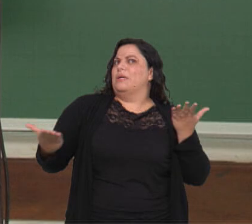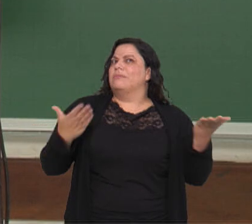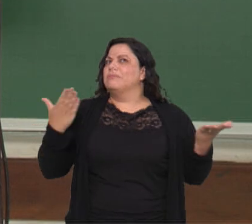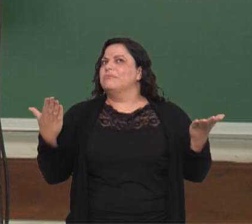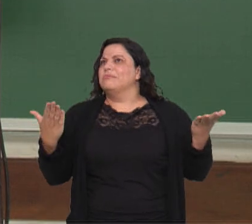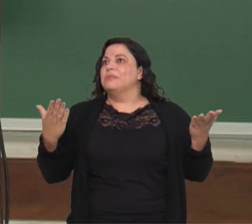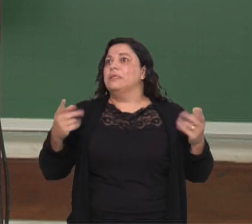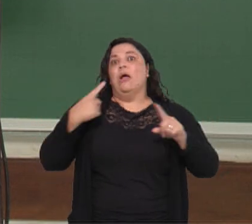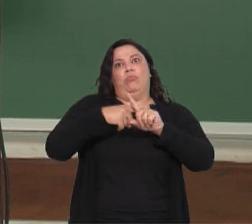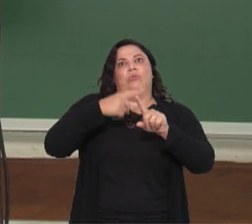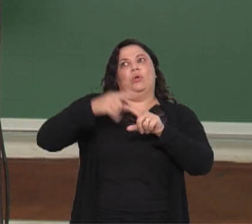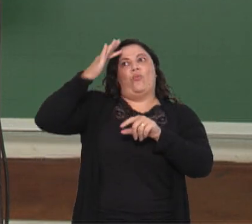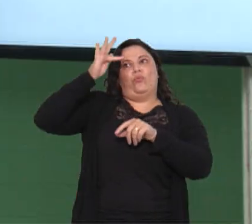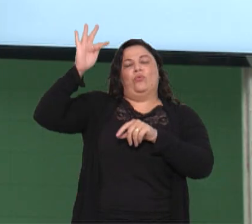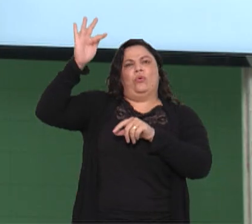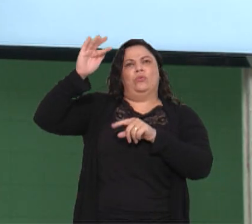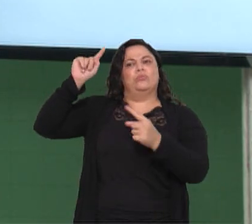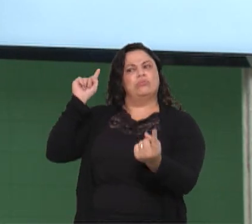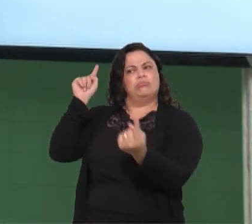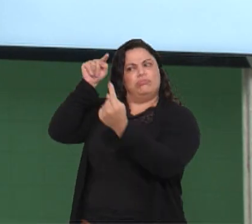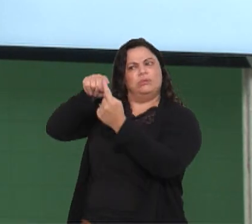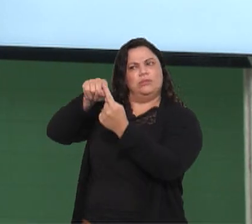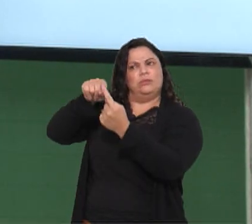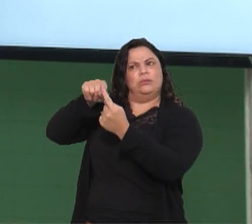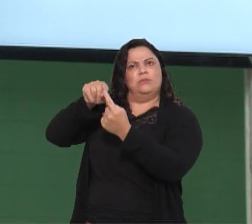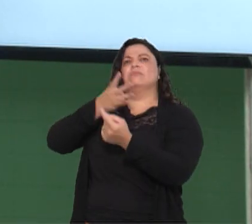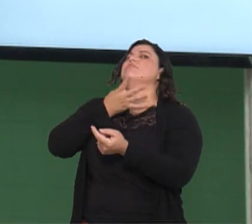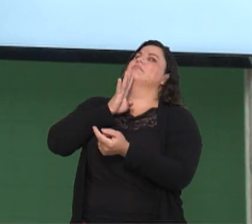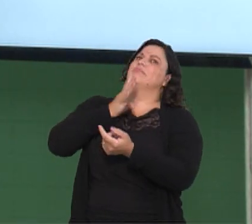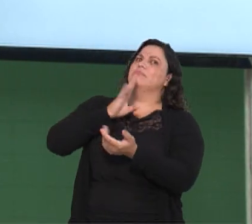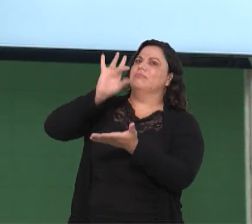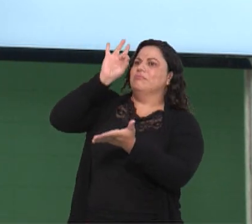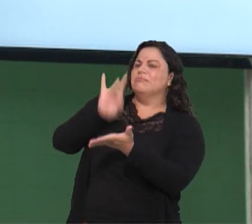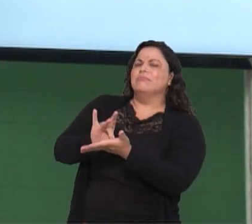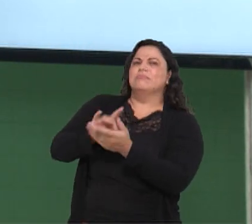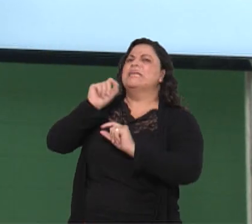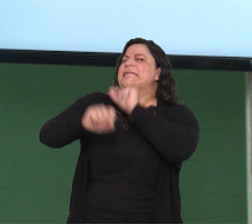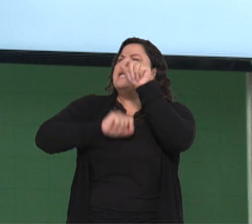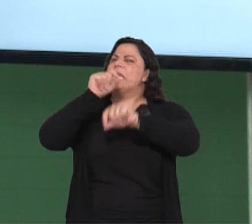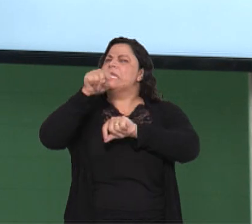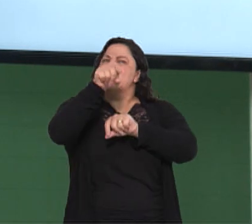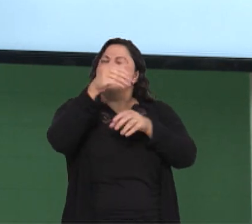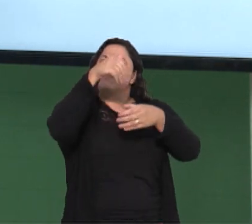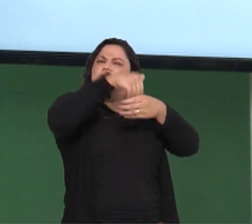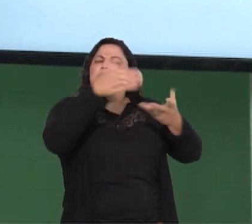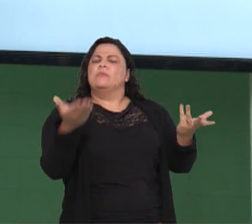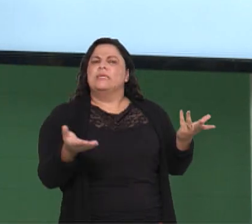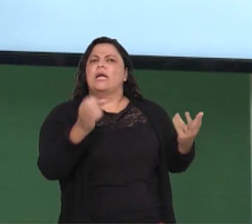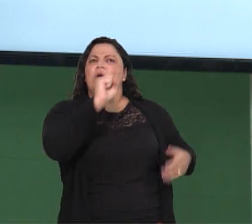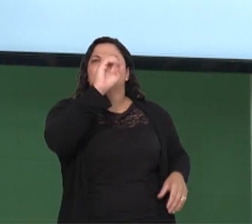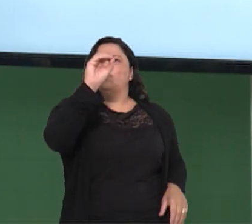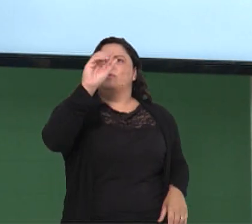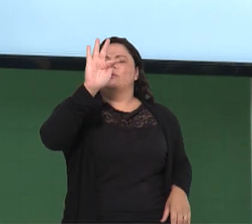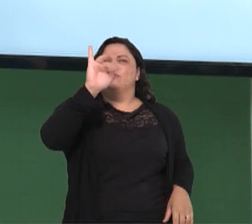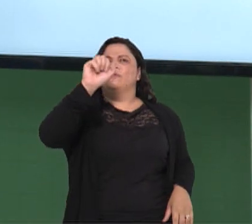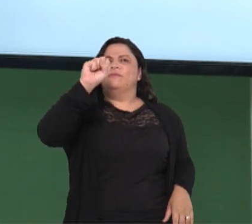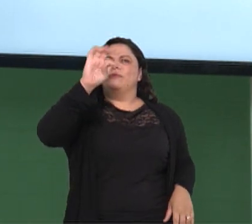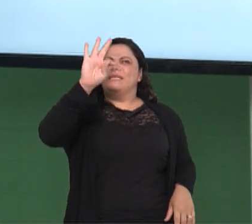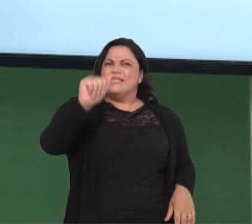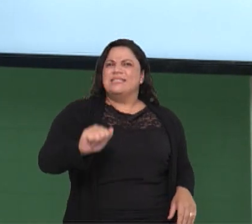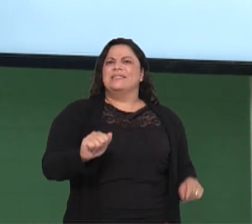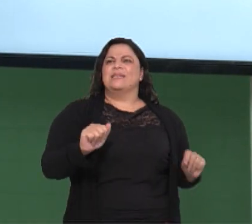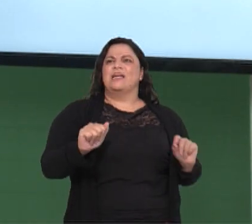é aquele que atinge o conhecimento da verdade. Quem que você vai botar para fazer as leis? Os sofistas que vocês estudaram? Que é justamente aqueles que